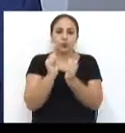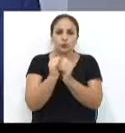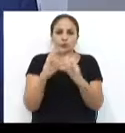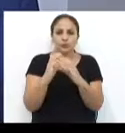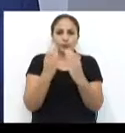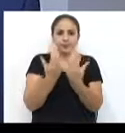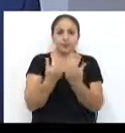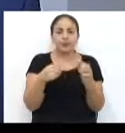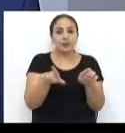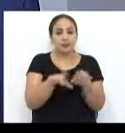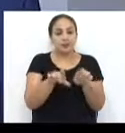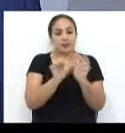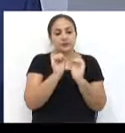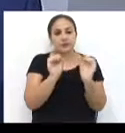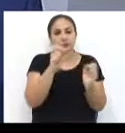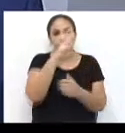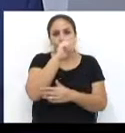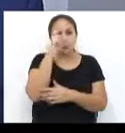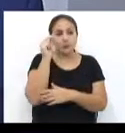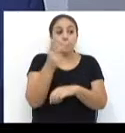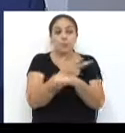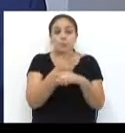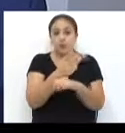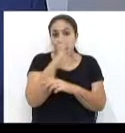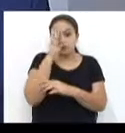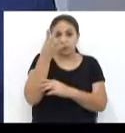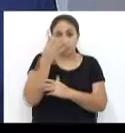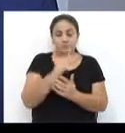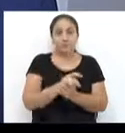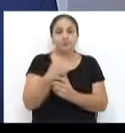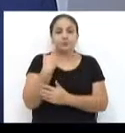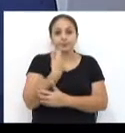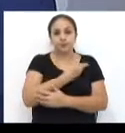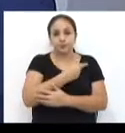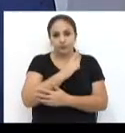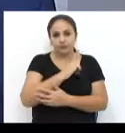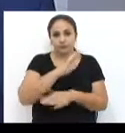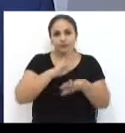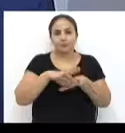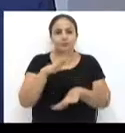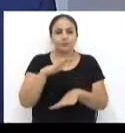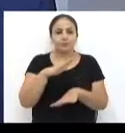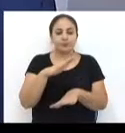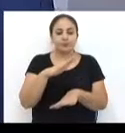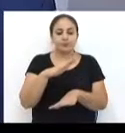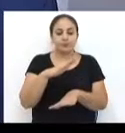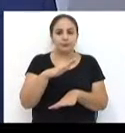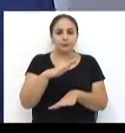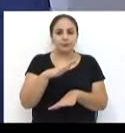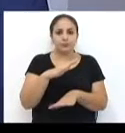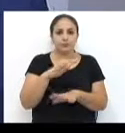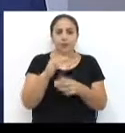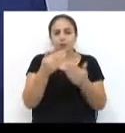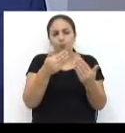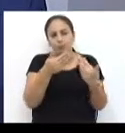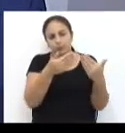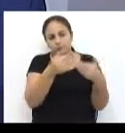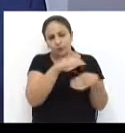comunidade e também com a Secretaria dos Municípios, é buscar uma solução para isso. E hoje nós tivemos mais uma rodada